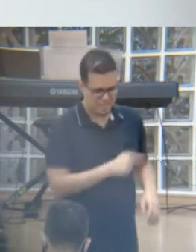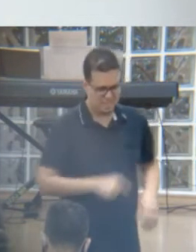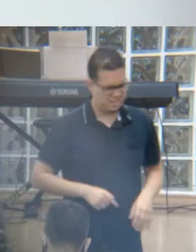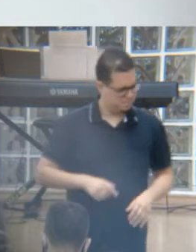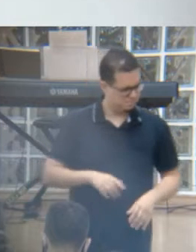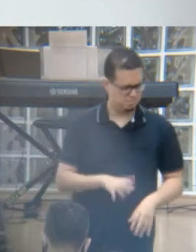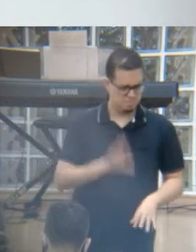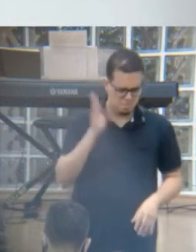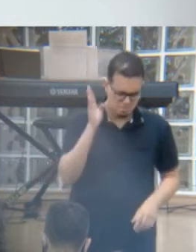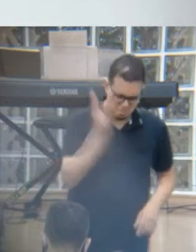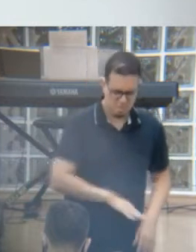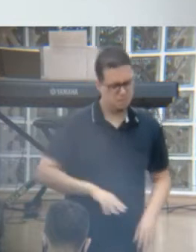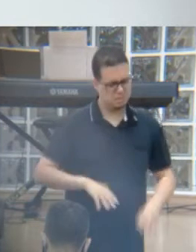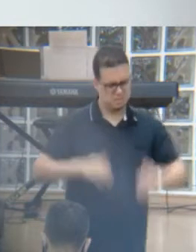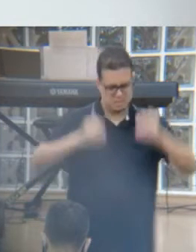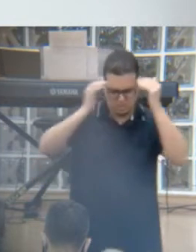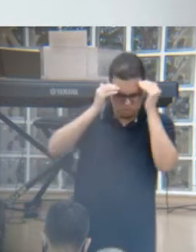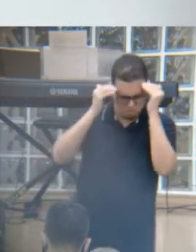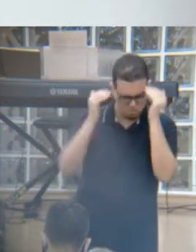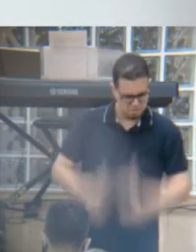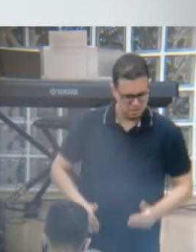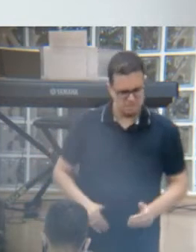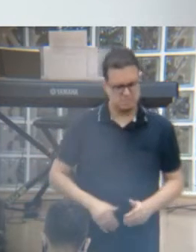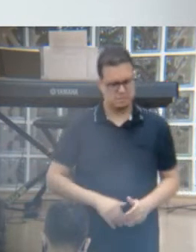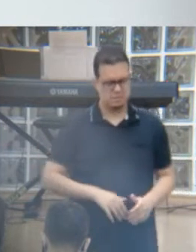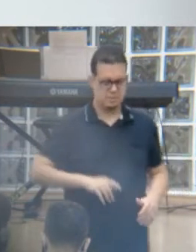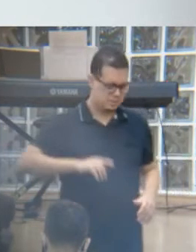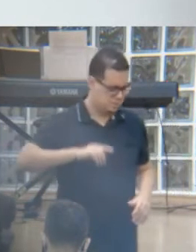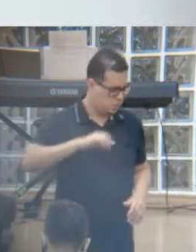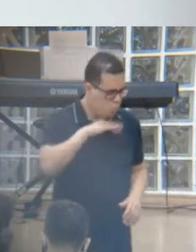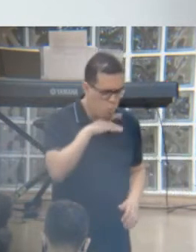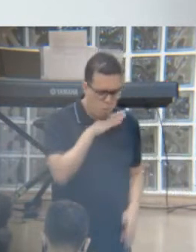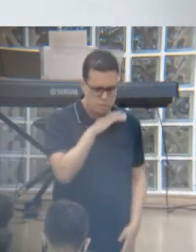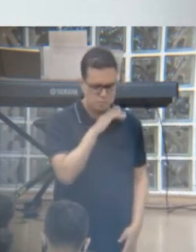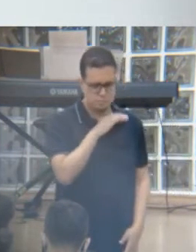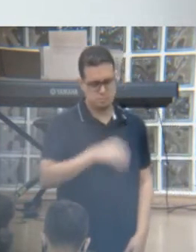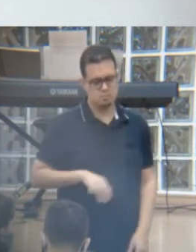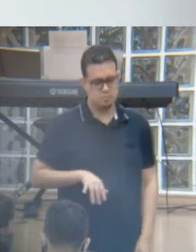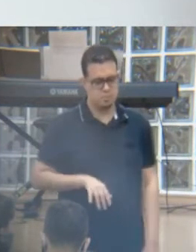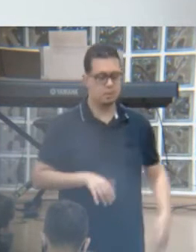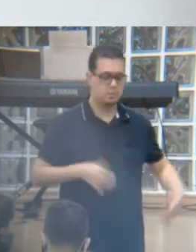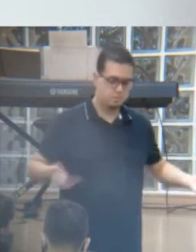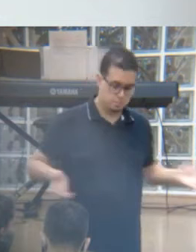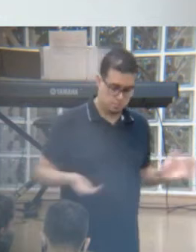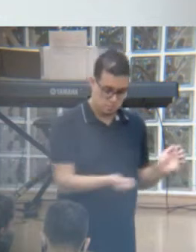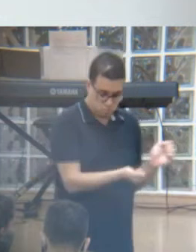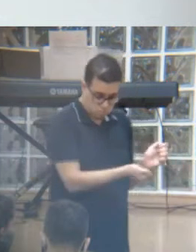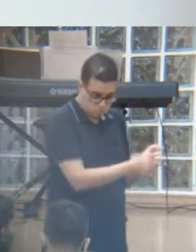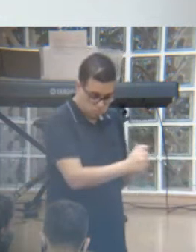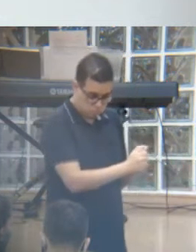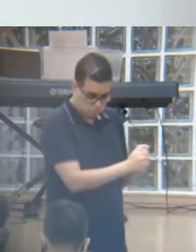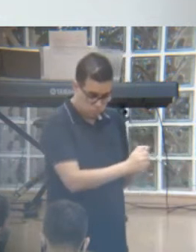já narrou a respeito. Uma personagem terrível. Juntos popularizaram